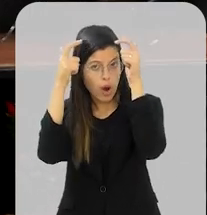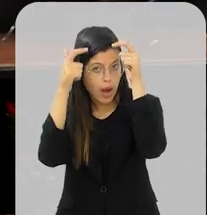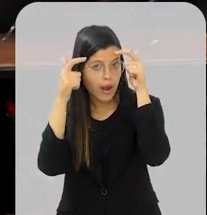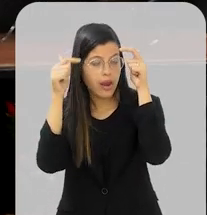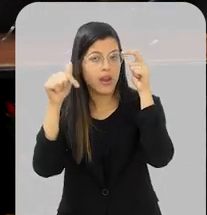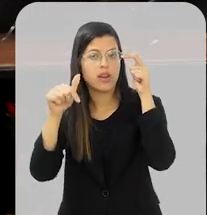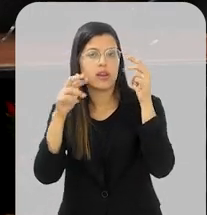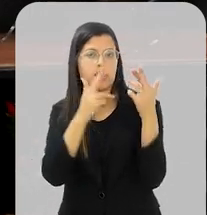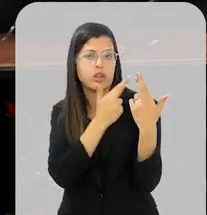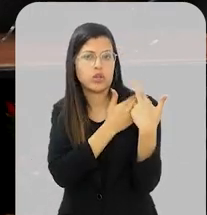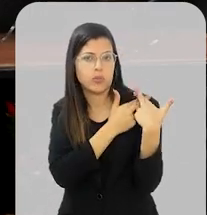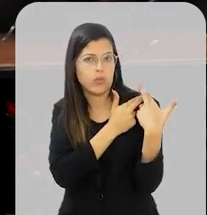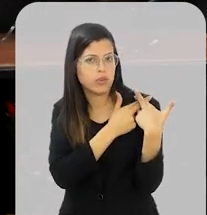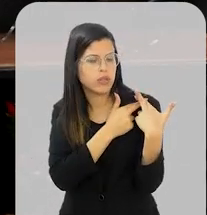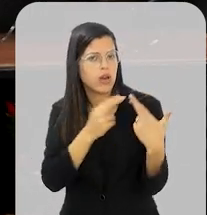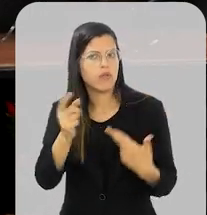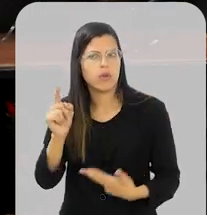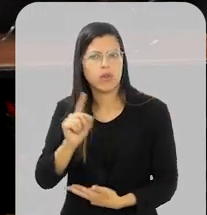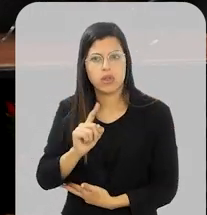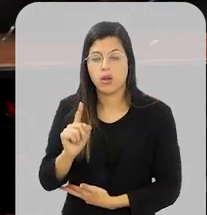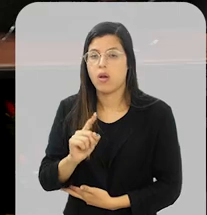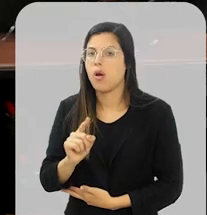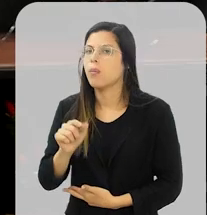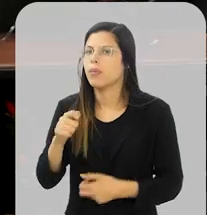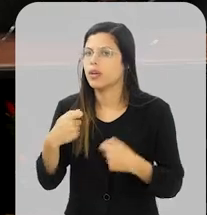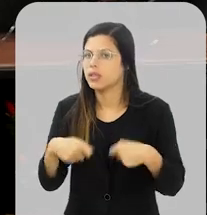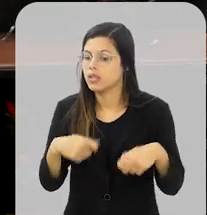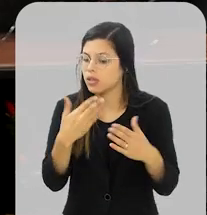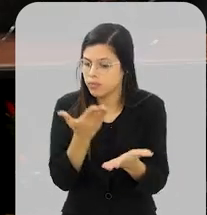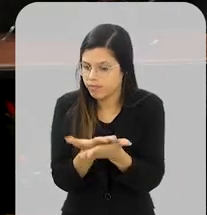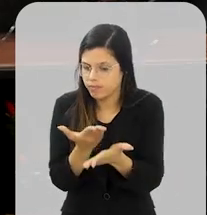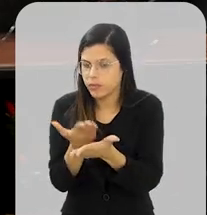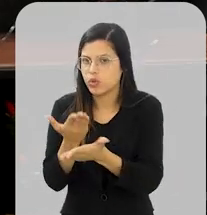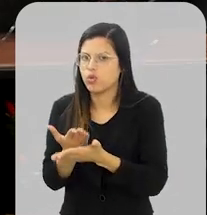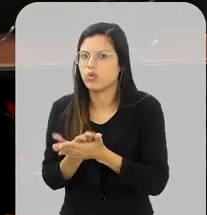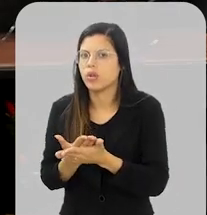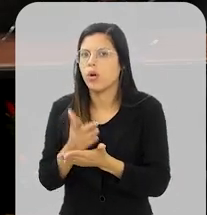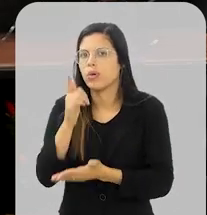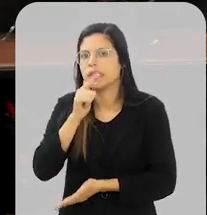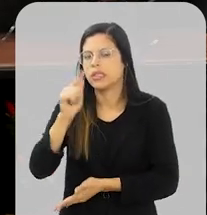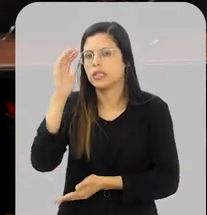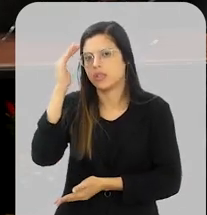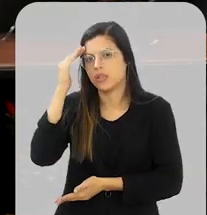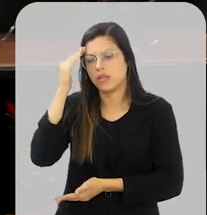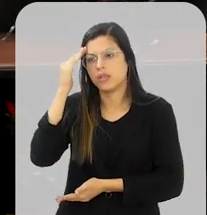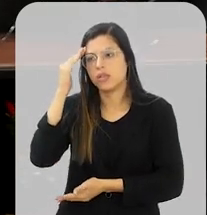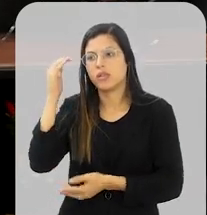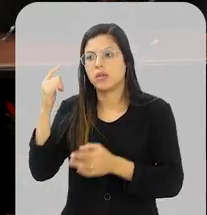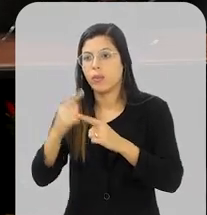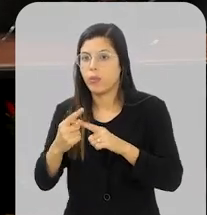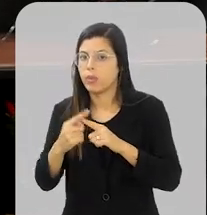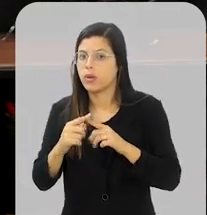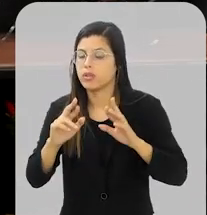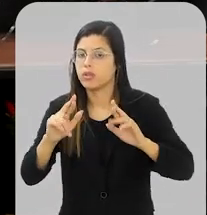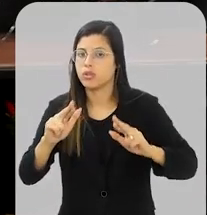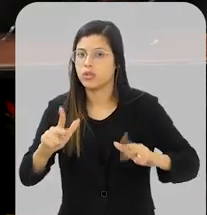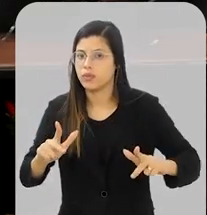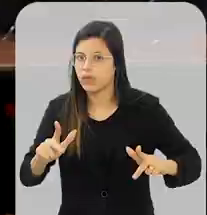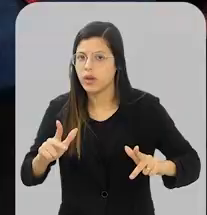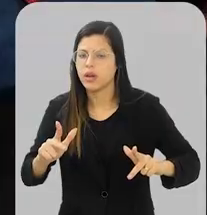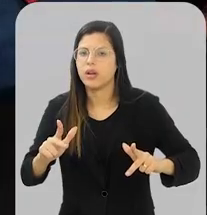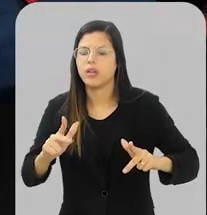que é o responsável, não. Você tem que estudar para entender, até porque é